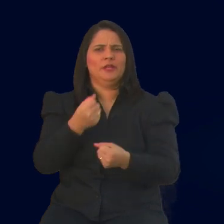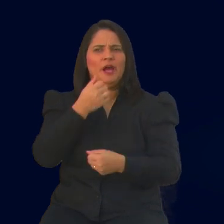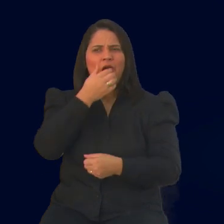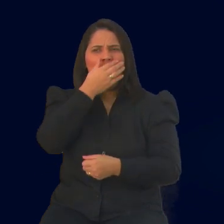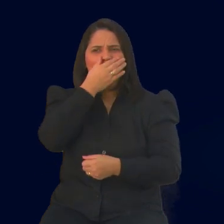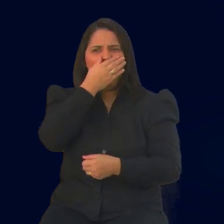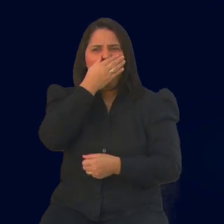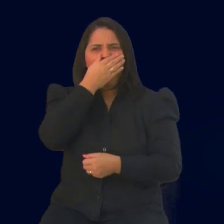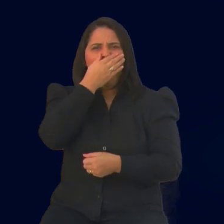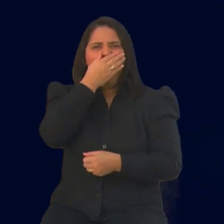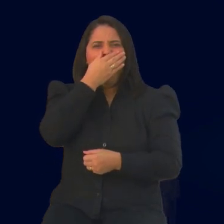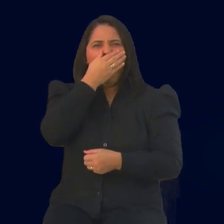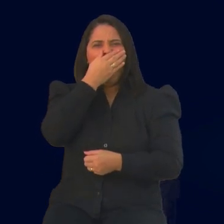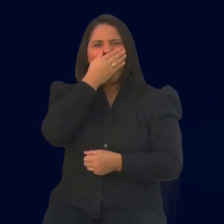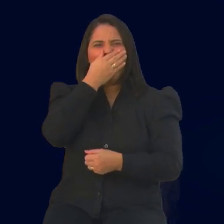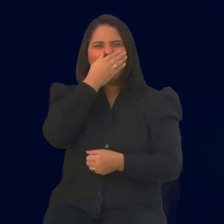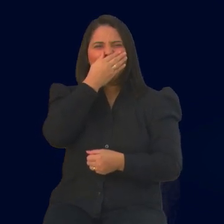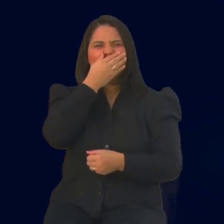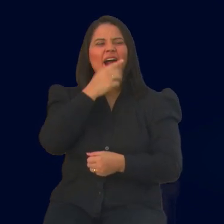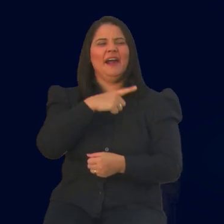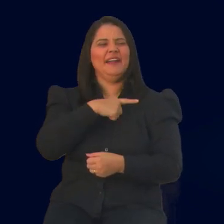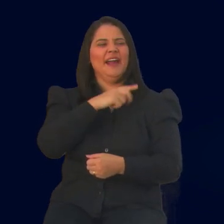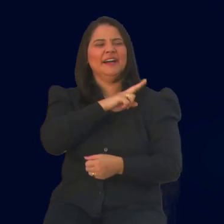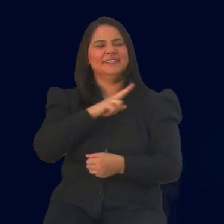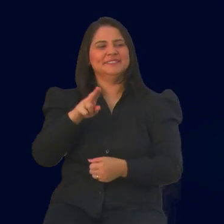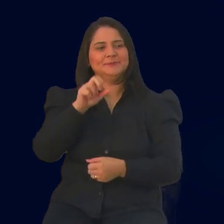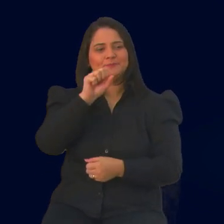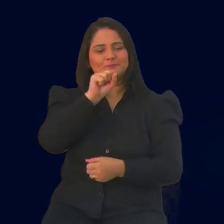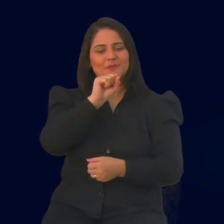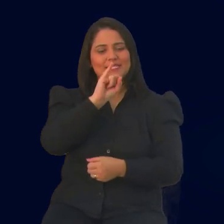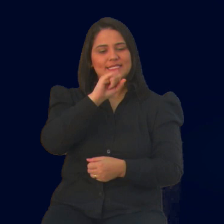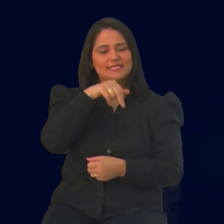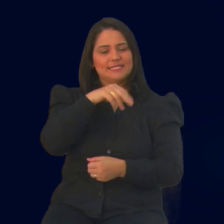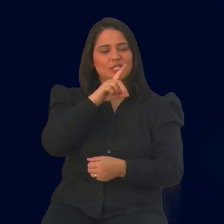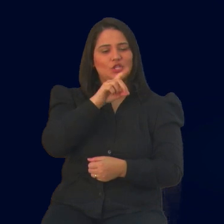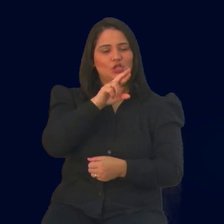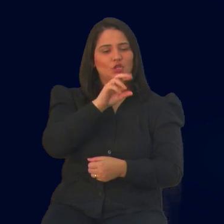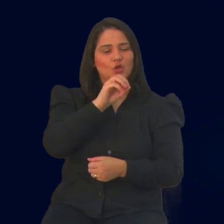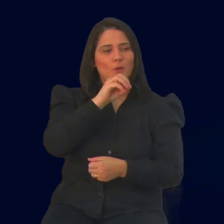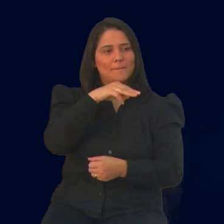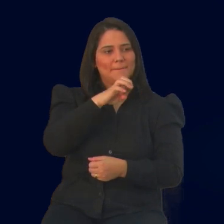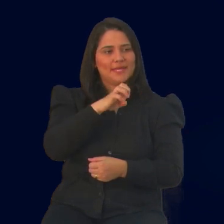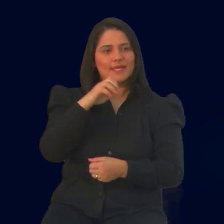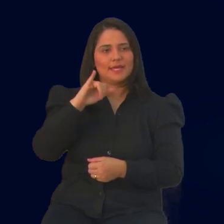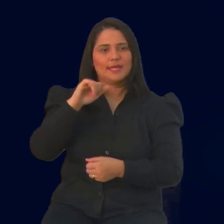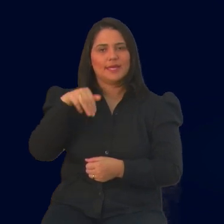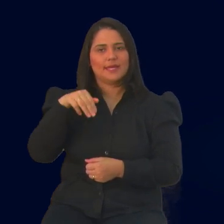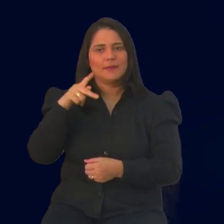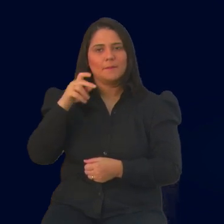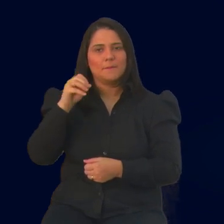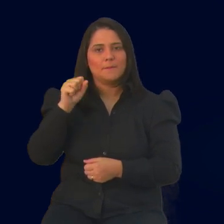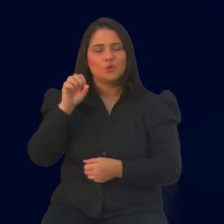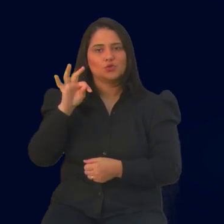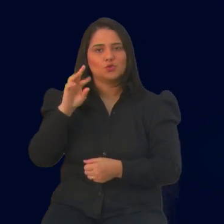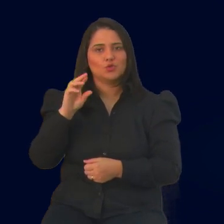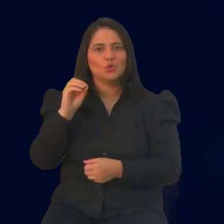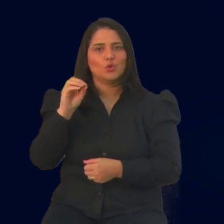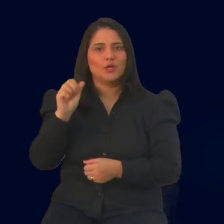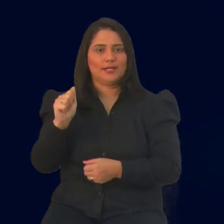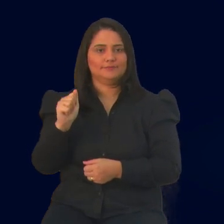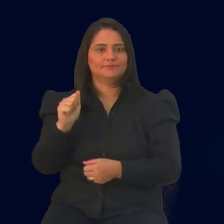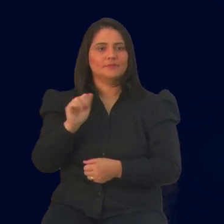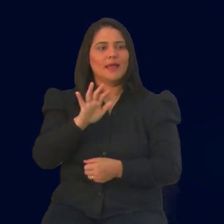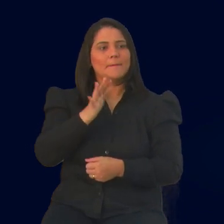impostora. Levanta a mão aqui quem já ouviu falar dessa síndrome. Síndrome da impostora. Ela acomete cerca de 70%